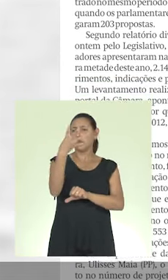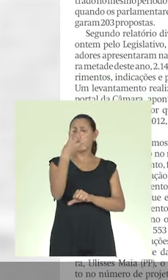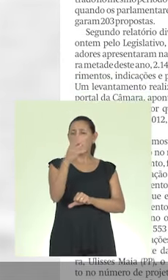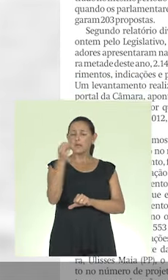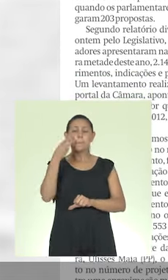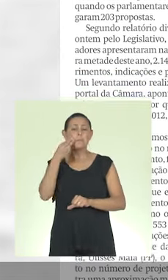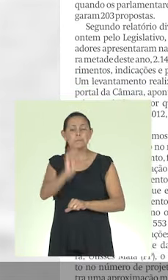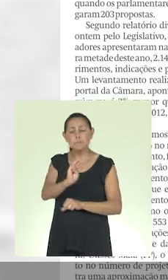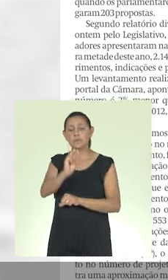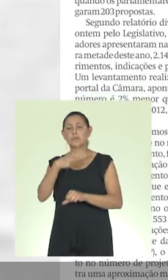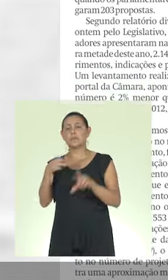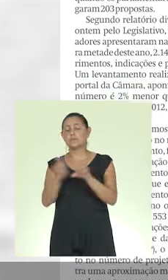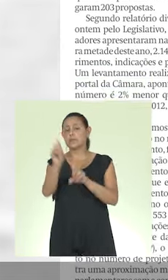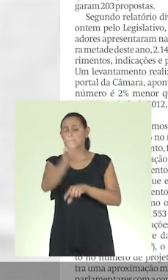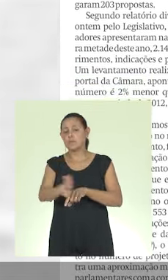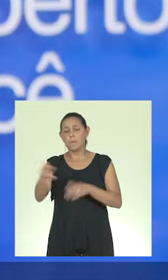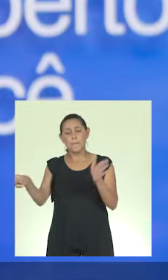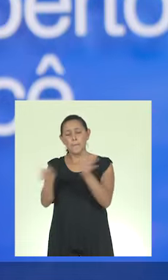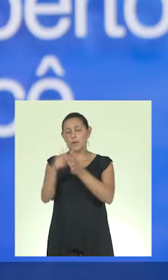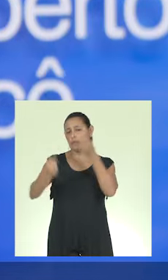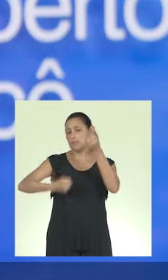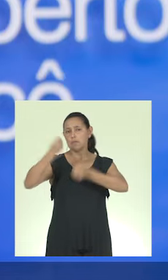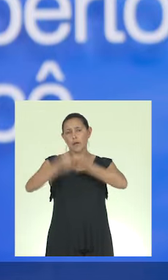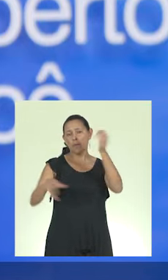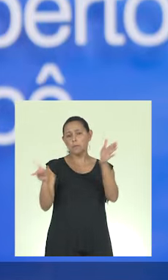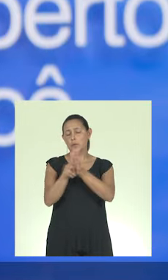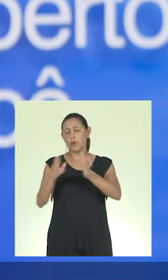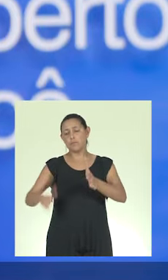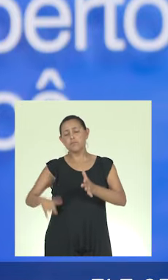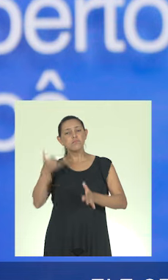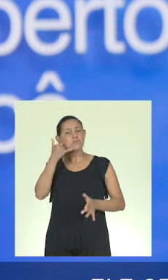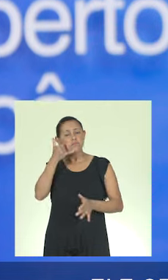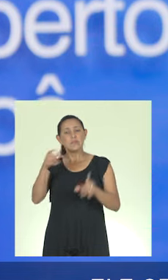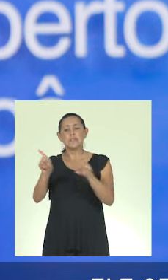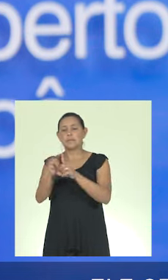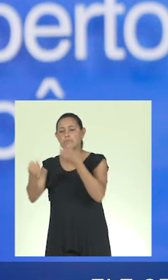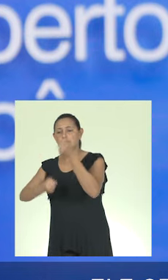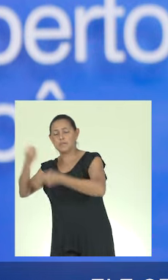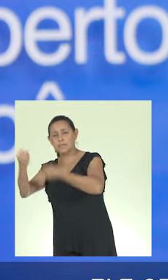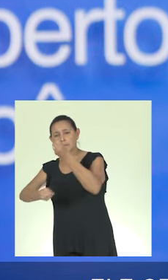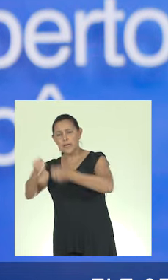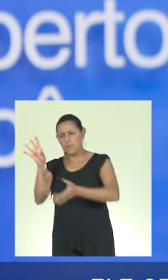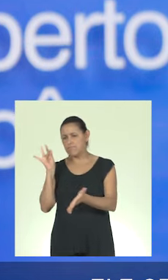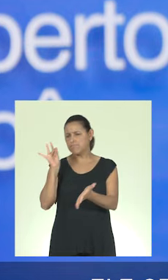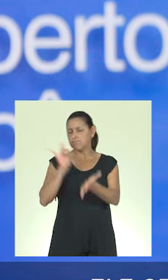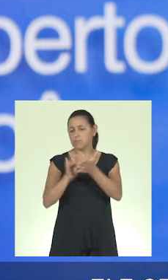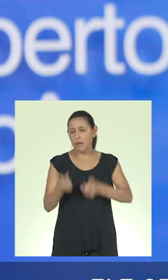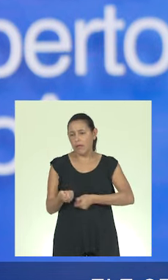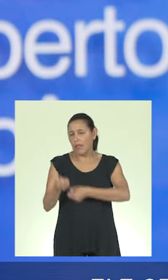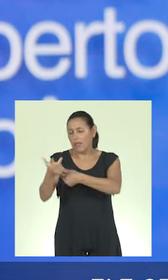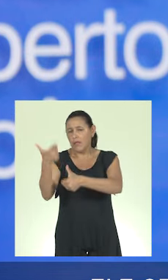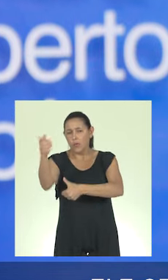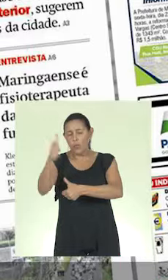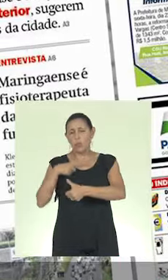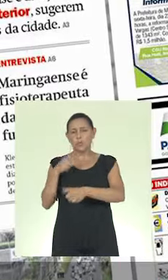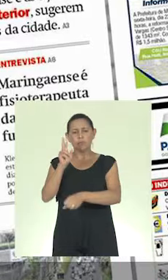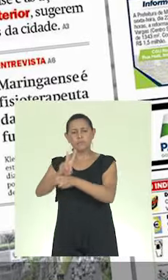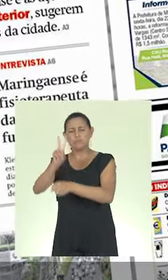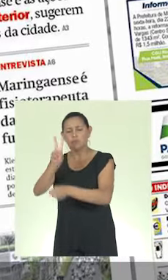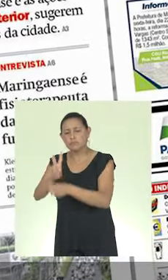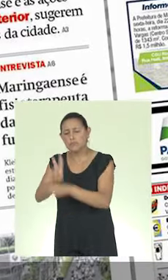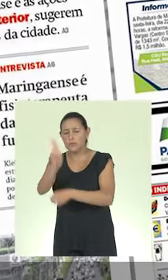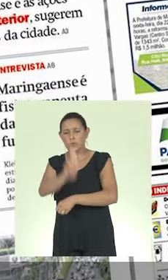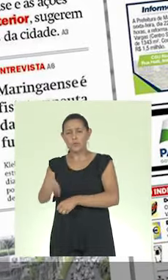próprio carro e o próprio celular. O veículo oficial da Câmara, ele cedeu aos programas de prevenção ao uso de drogas. E